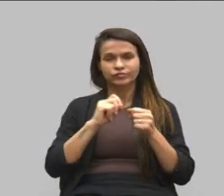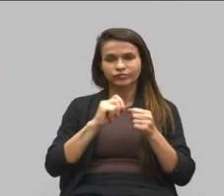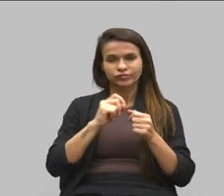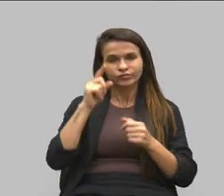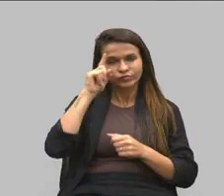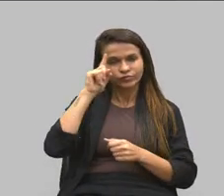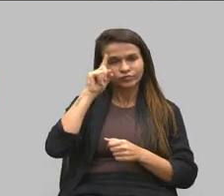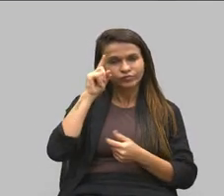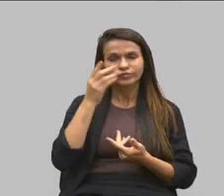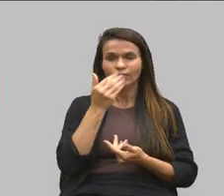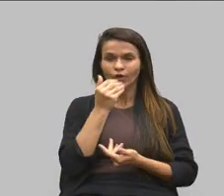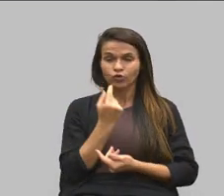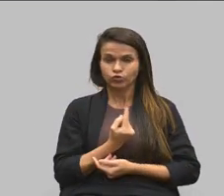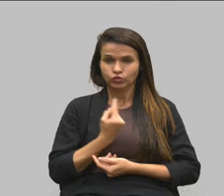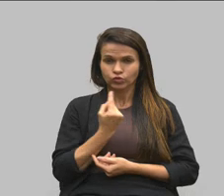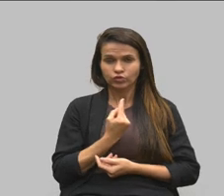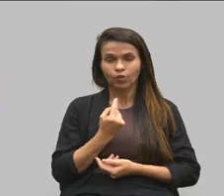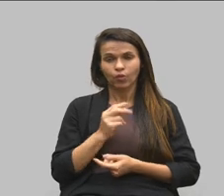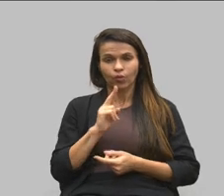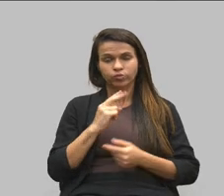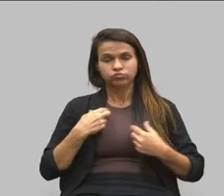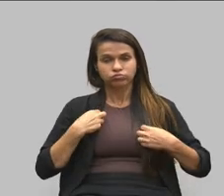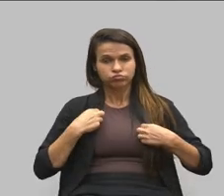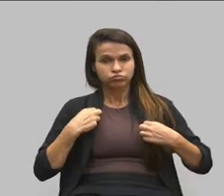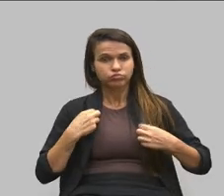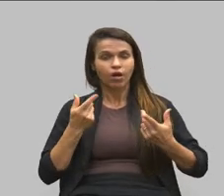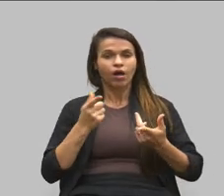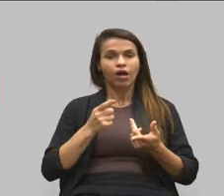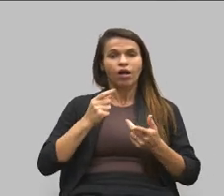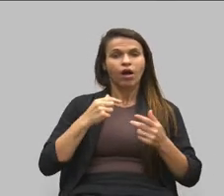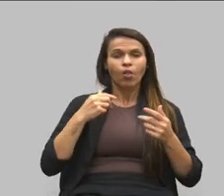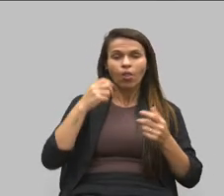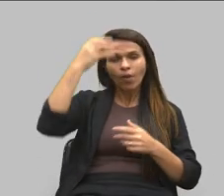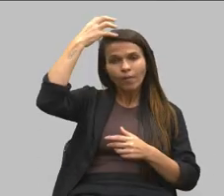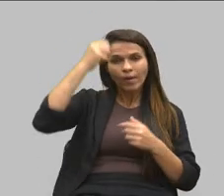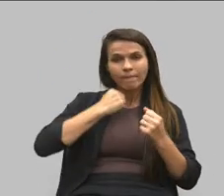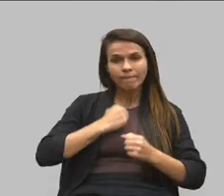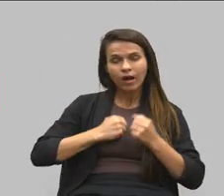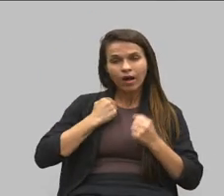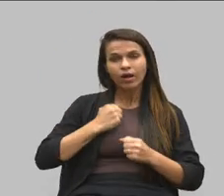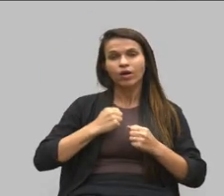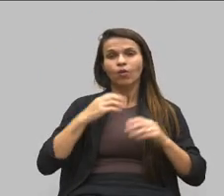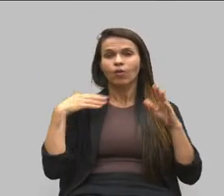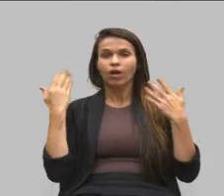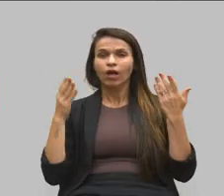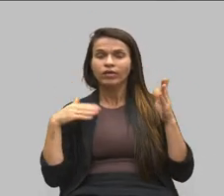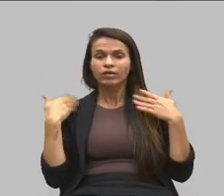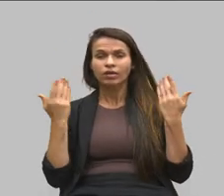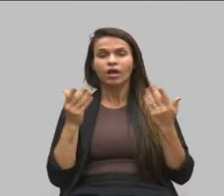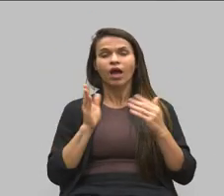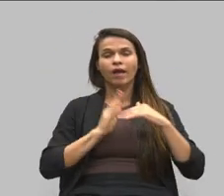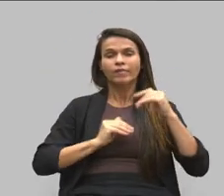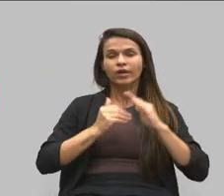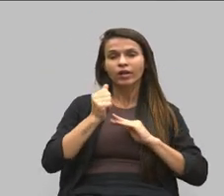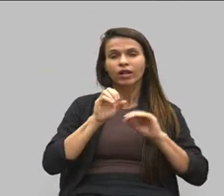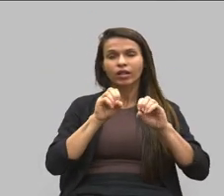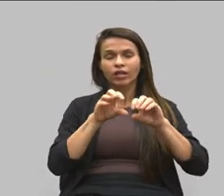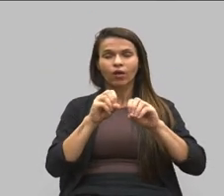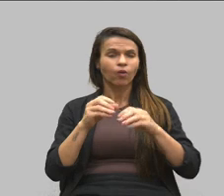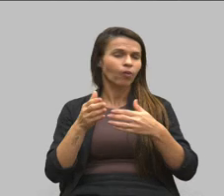Lan e vestirse tomar banho o lazer o trabalho as habilidades escolares ou qualquer outra